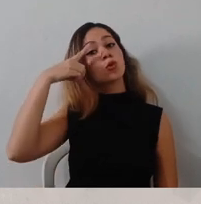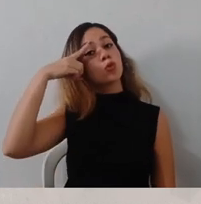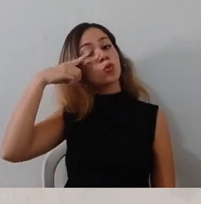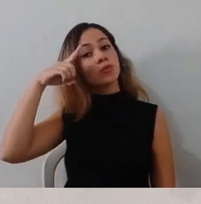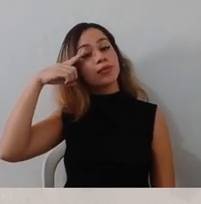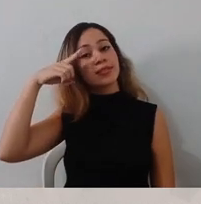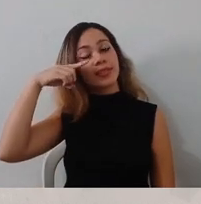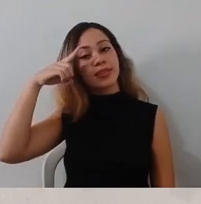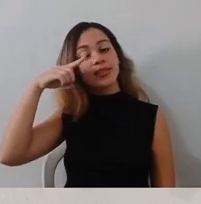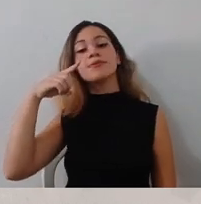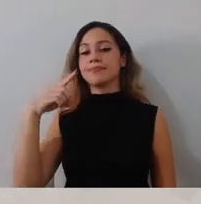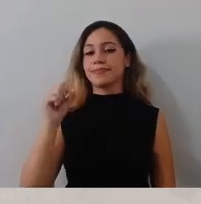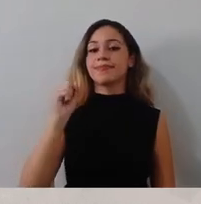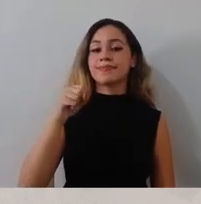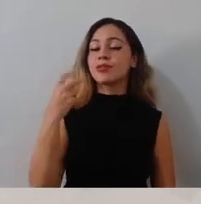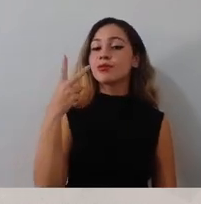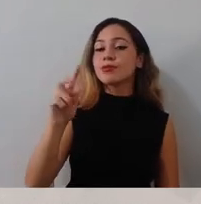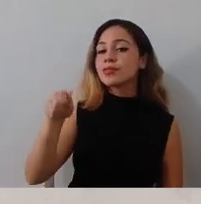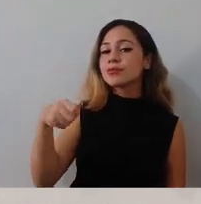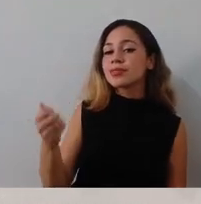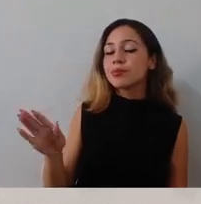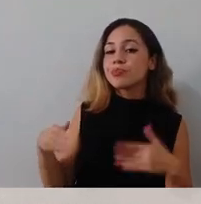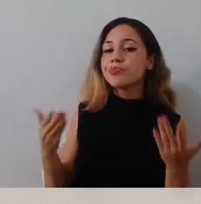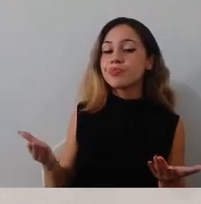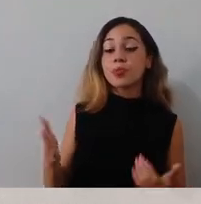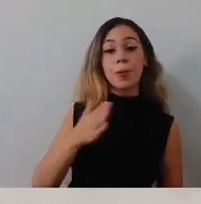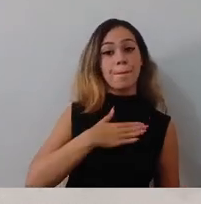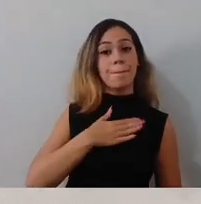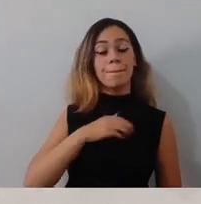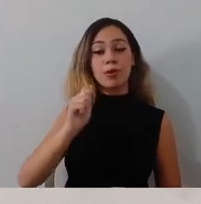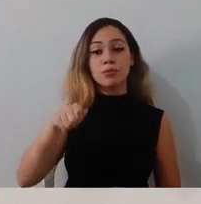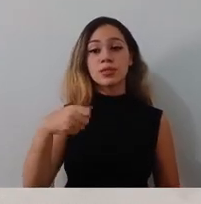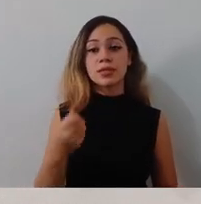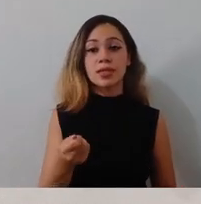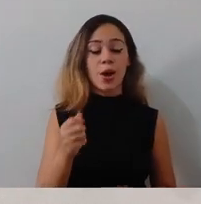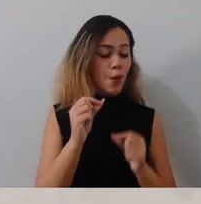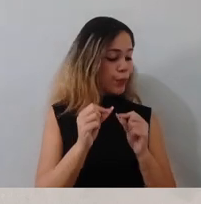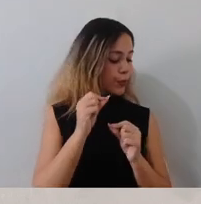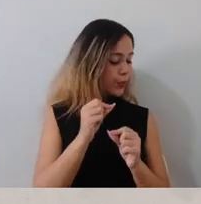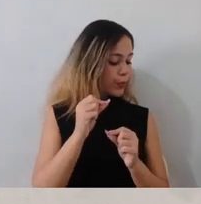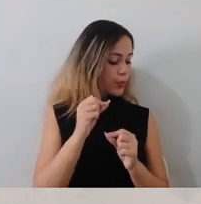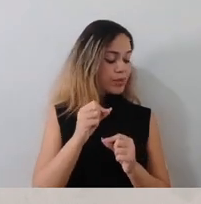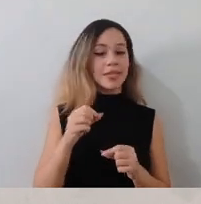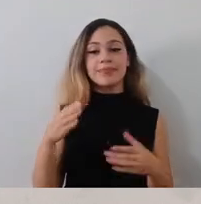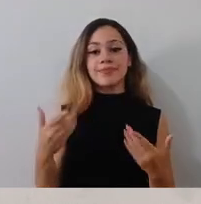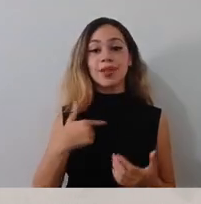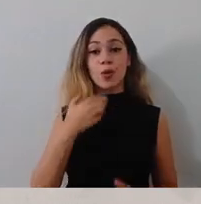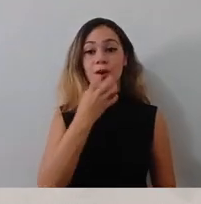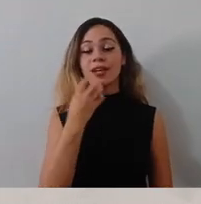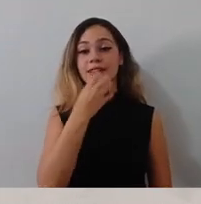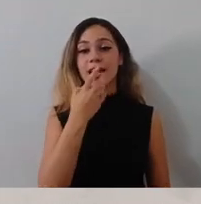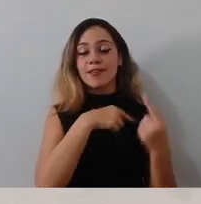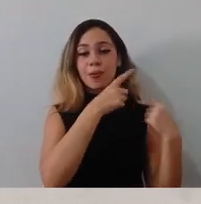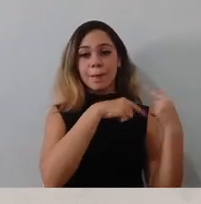Débora? nos cílios. Perfeito, de Débora nos cílios. E o seu sinal, Milva? O meu sinal é esse aqui, ó. Porque quando